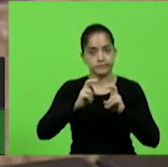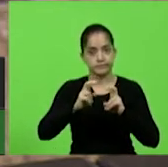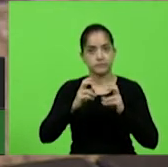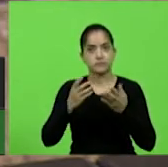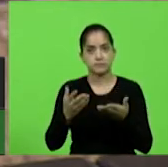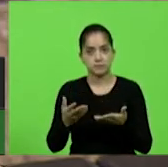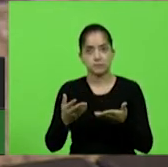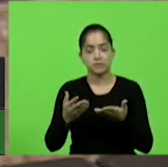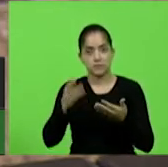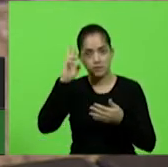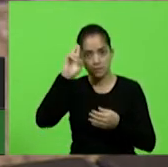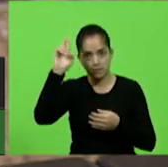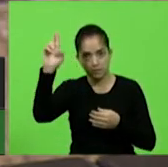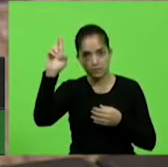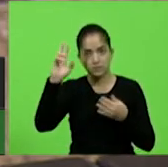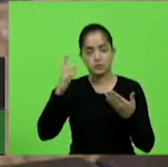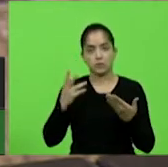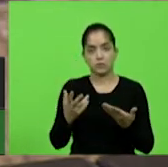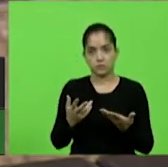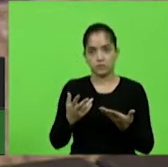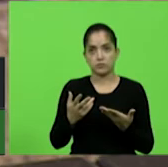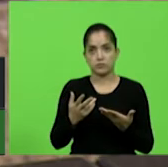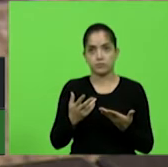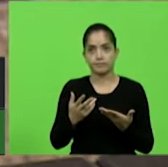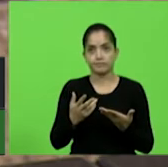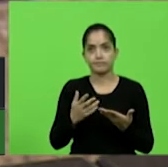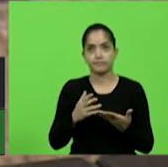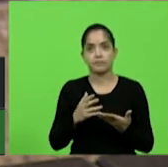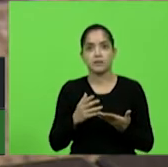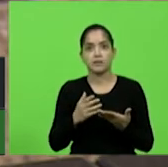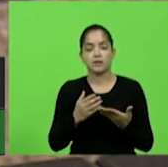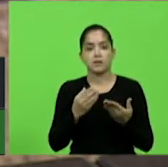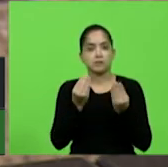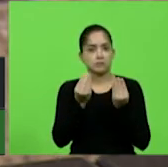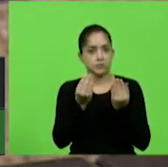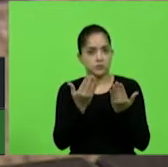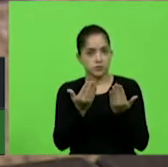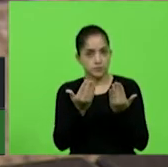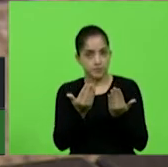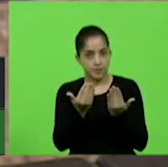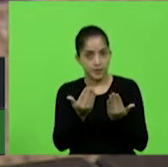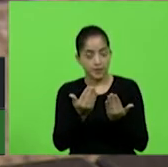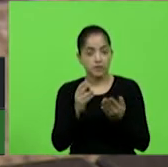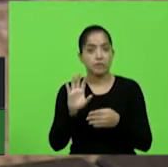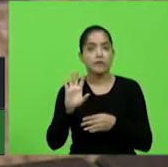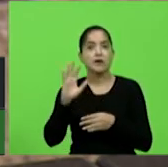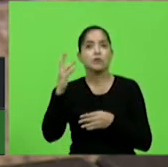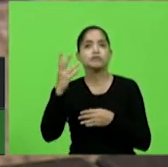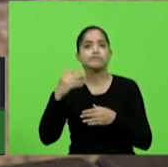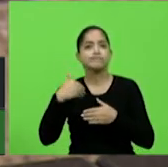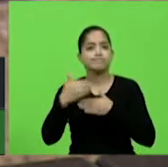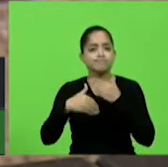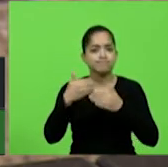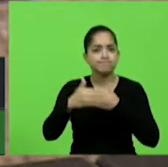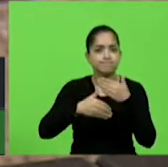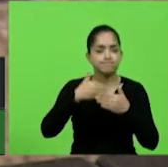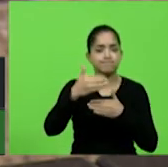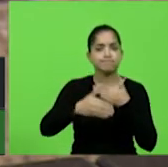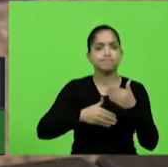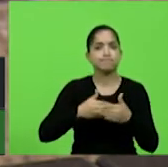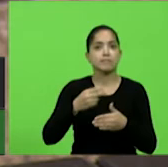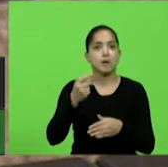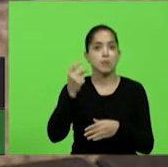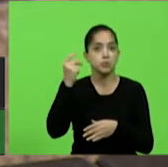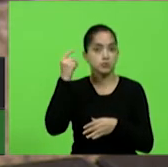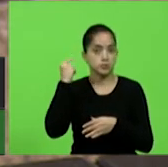Tem donos e, na verdade, uma atitude muito suspeita dos governos vem acontecendo há muito tempo, dos governos catarinenses.